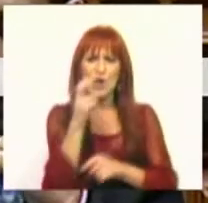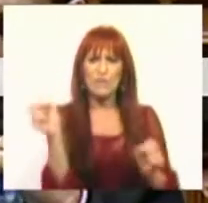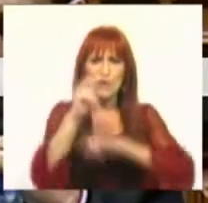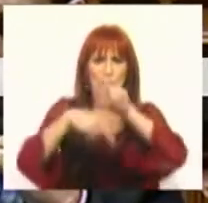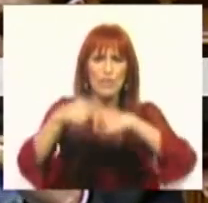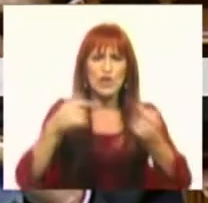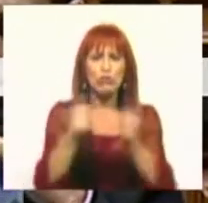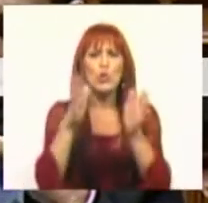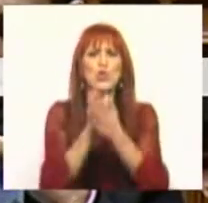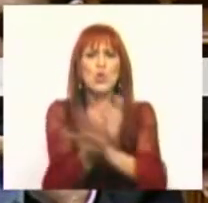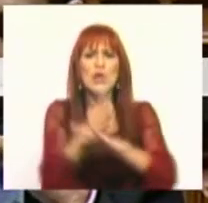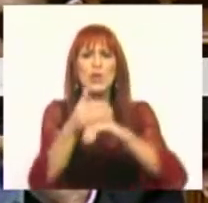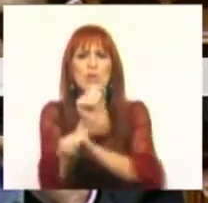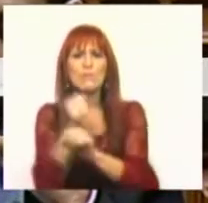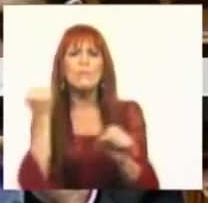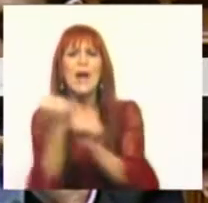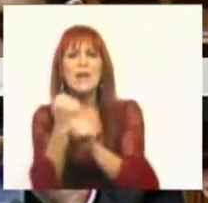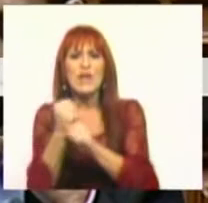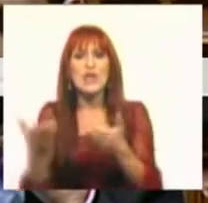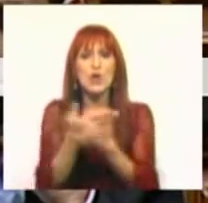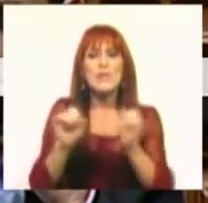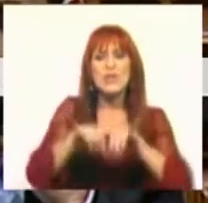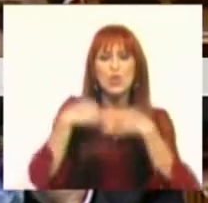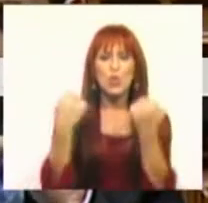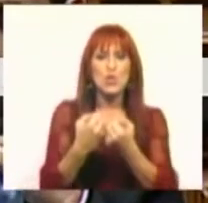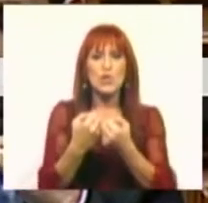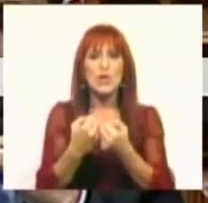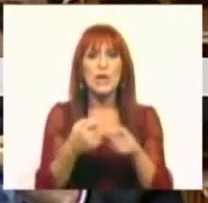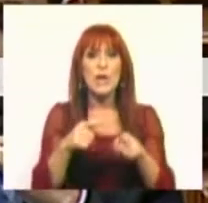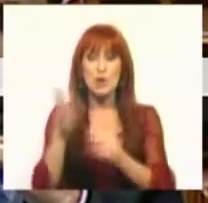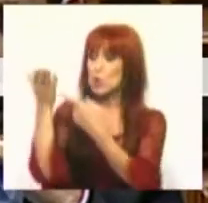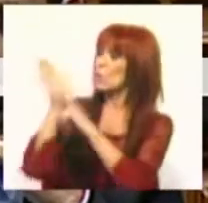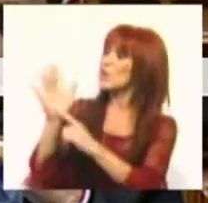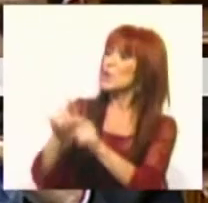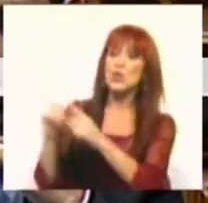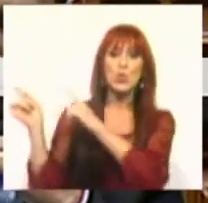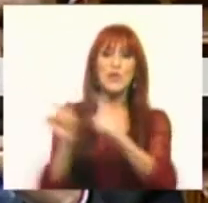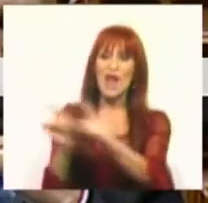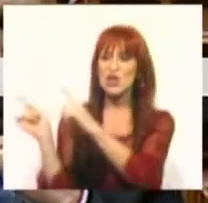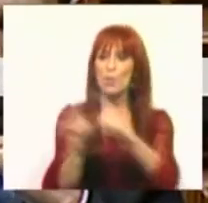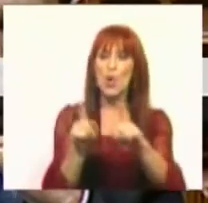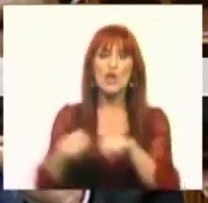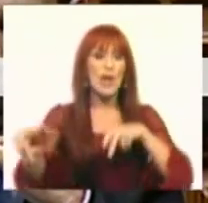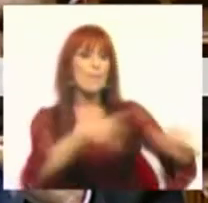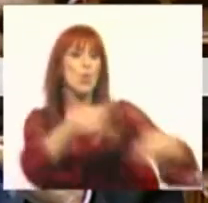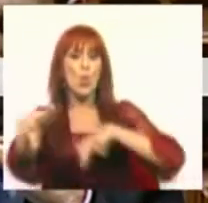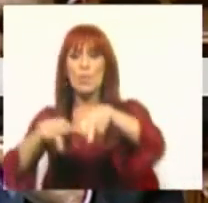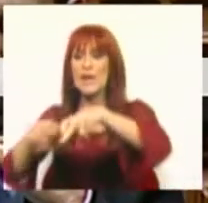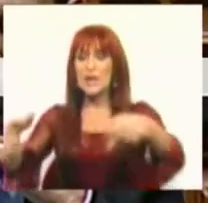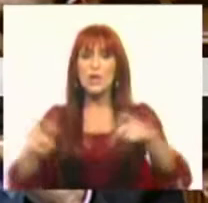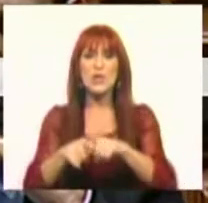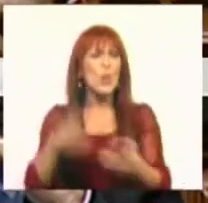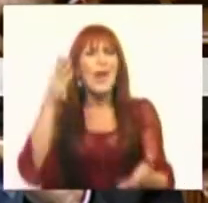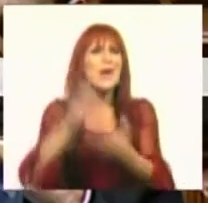renováveis em todos os setores da atividade económica e social e que o paradigma do transporte e da mobilidade seja